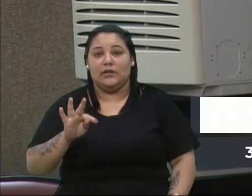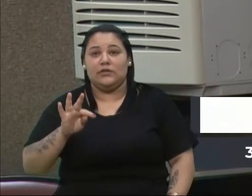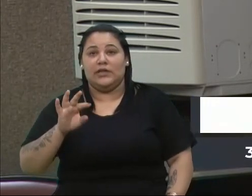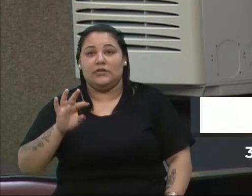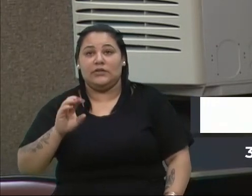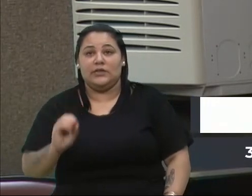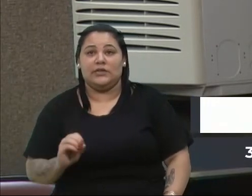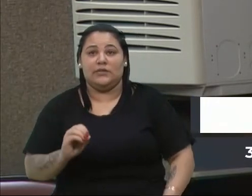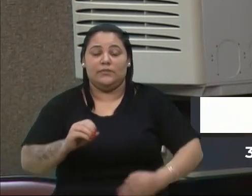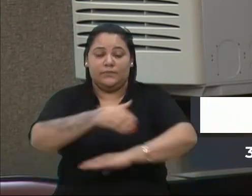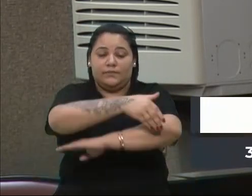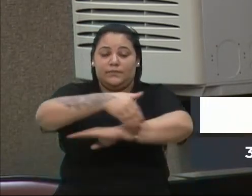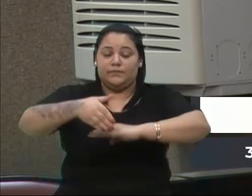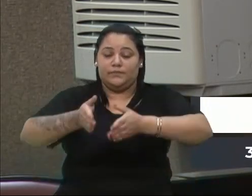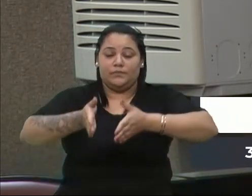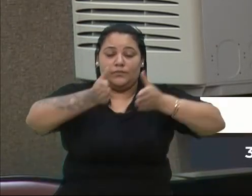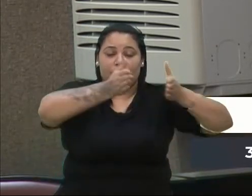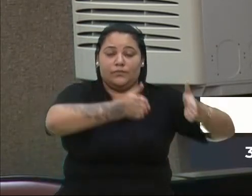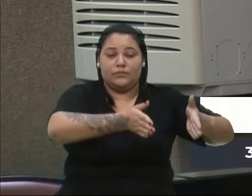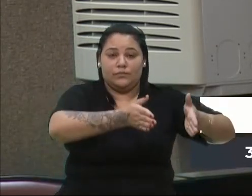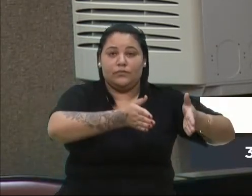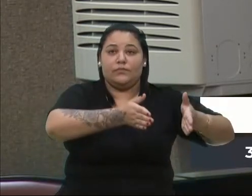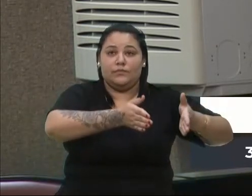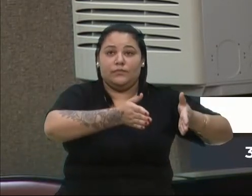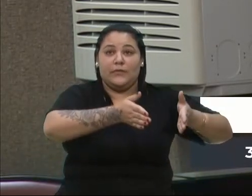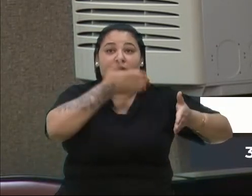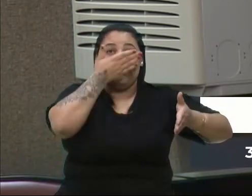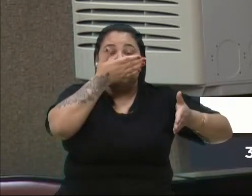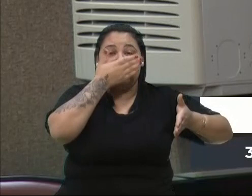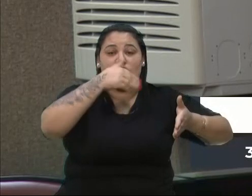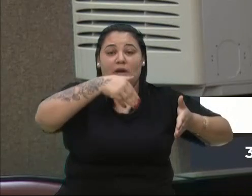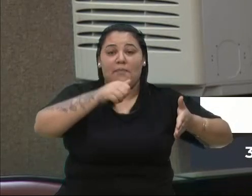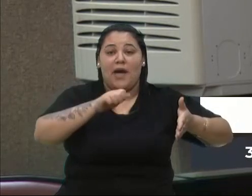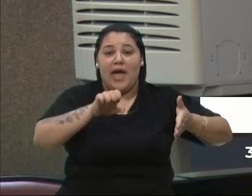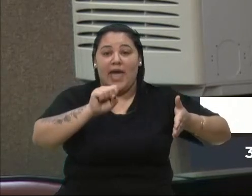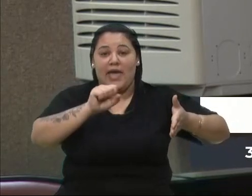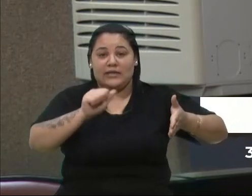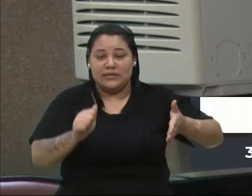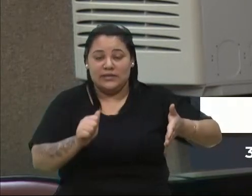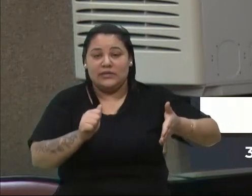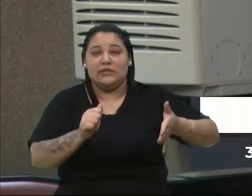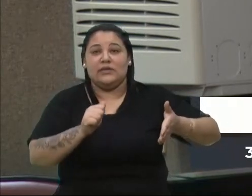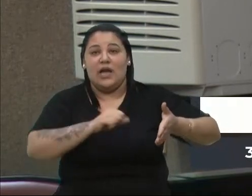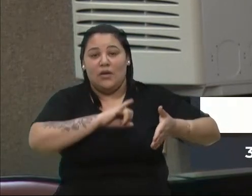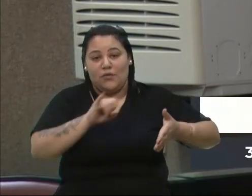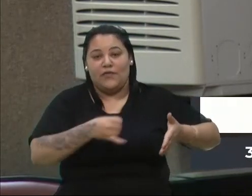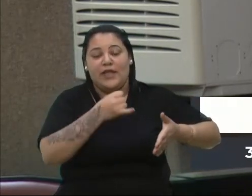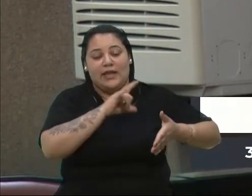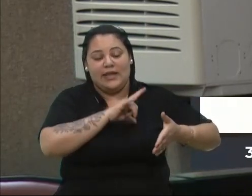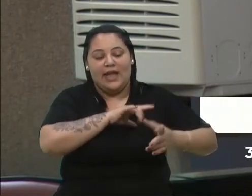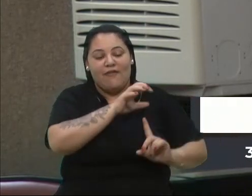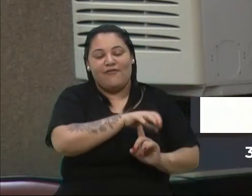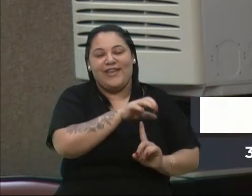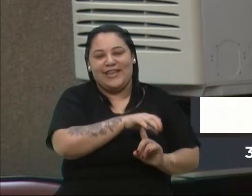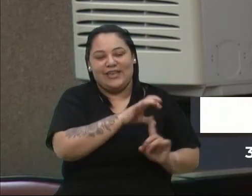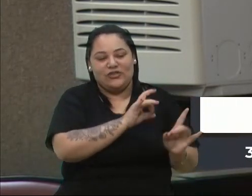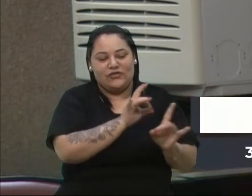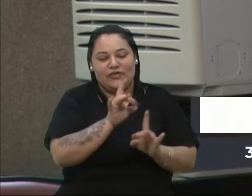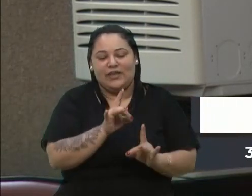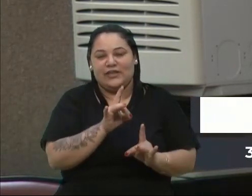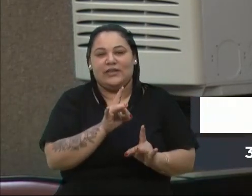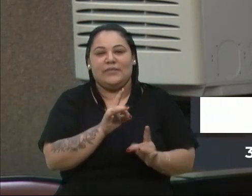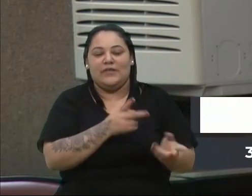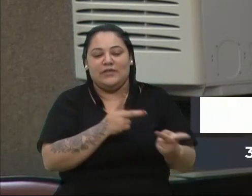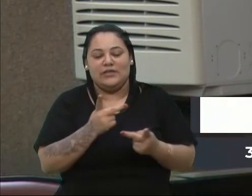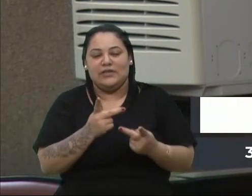bairro Exposição, em frente à Maesa. Então, aproveitar que já tem a feira da Maesa também ali, para a gente visitar o